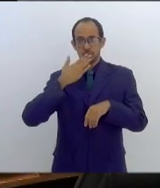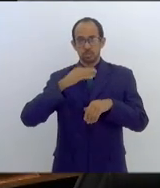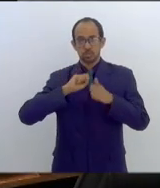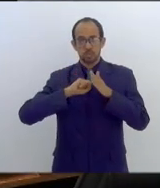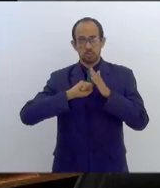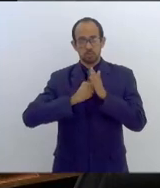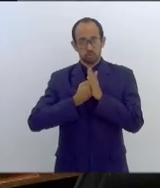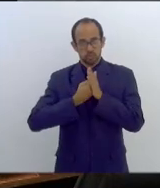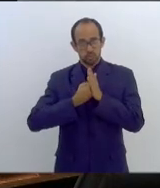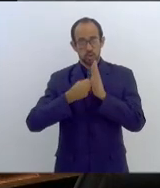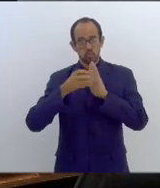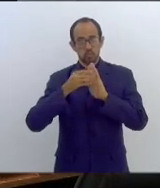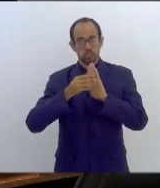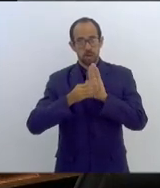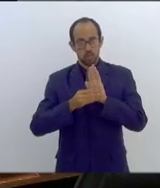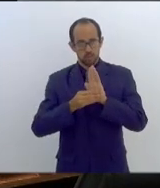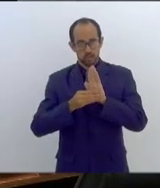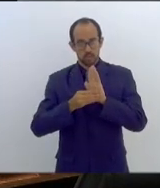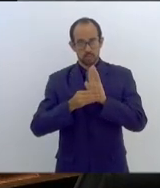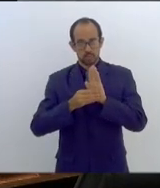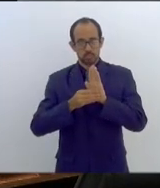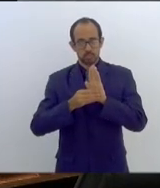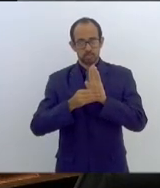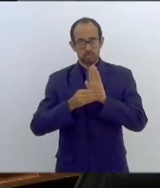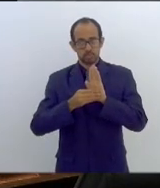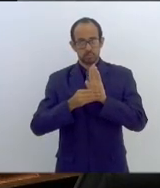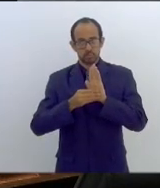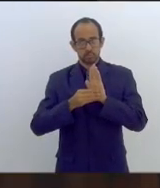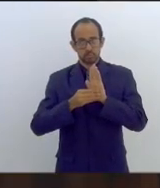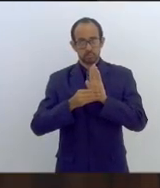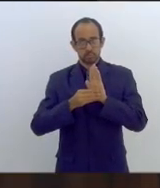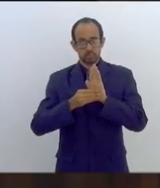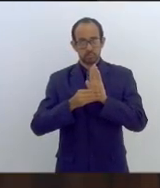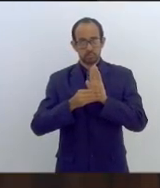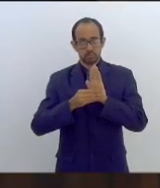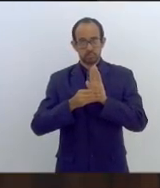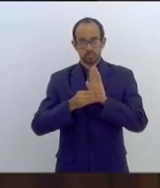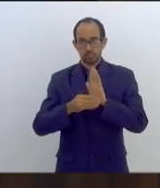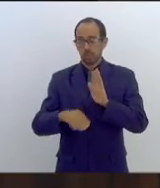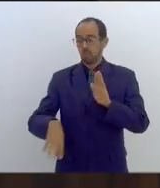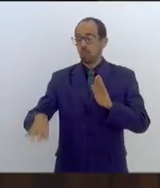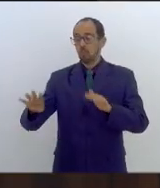obstrução de pauta. Já vou fazer. Já temos 49 vetos.